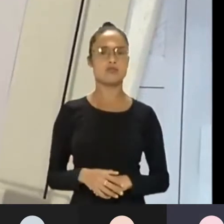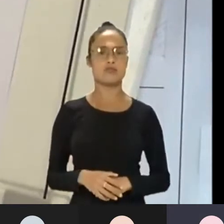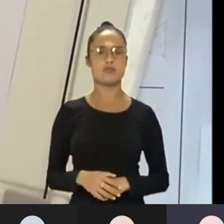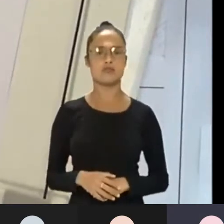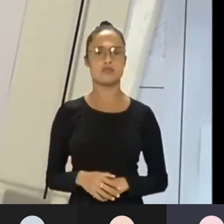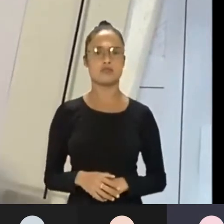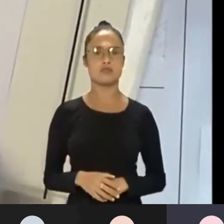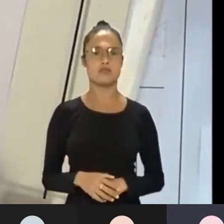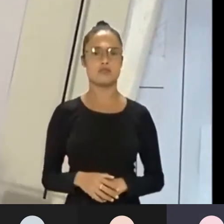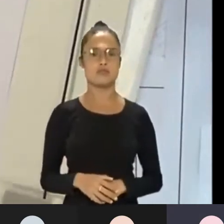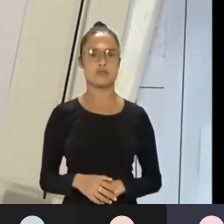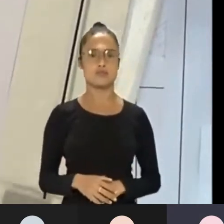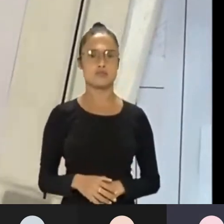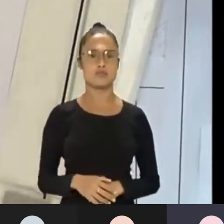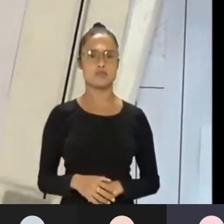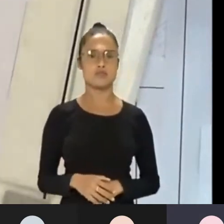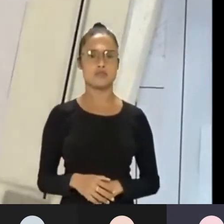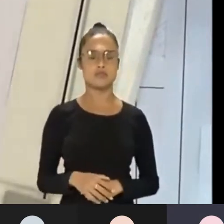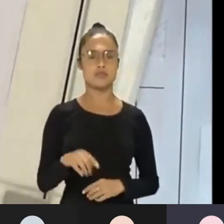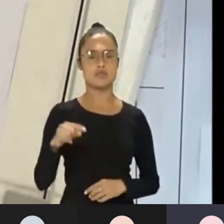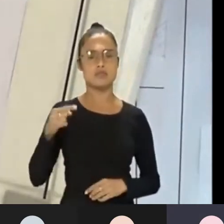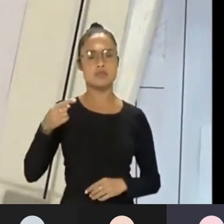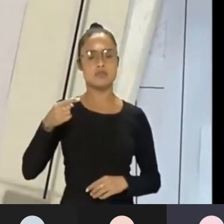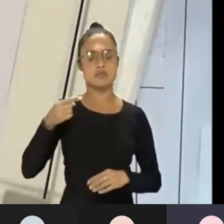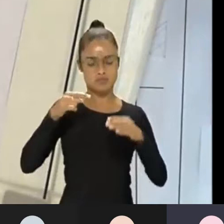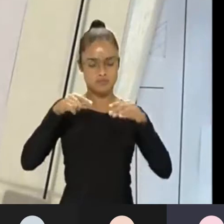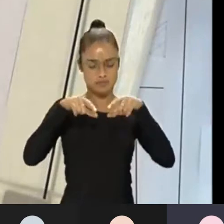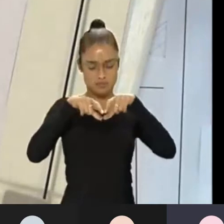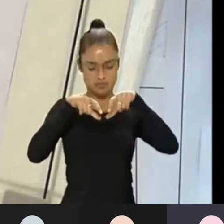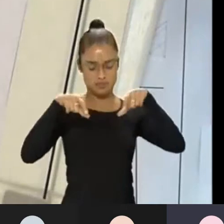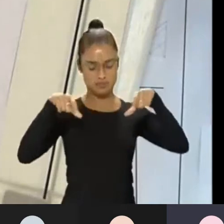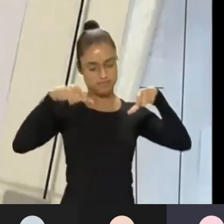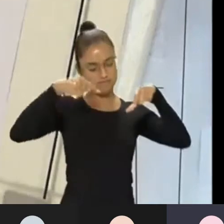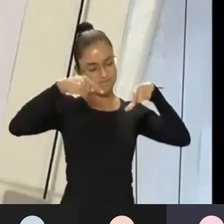Que é a profundidade que eu tenho.